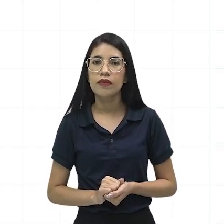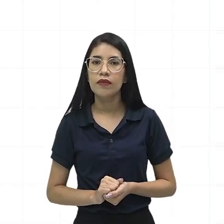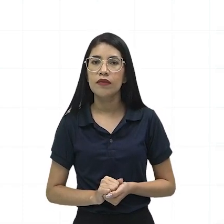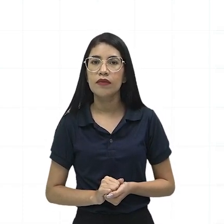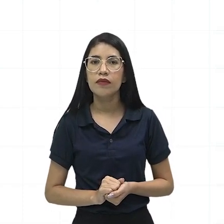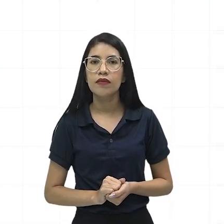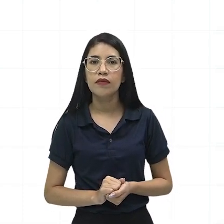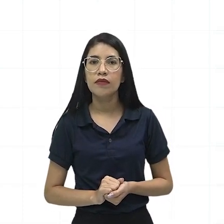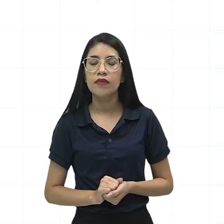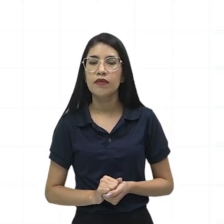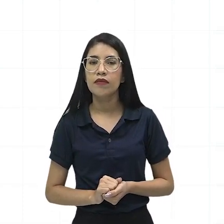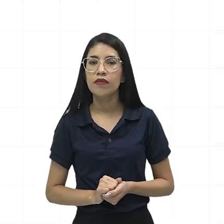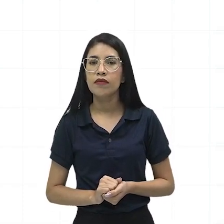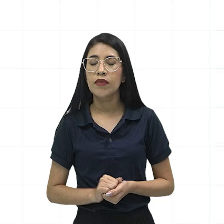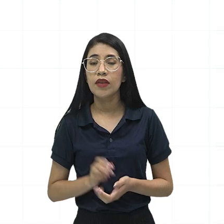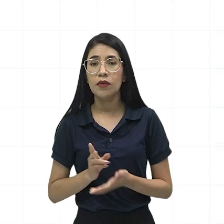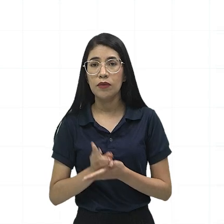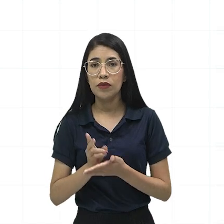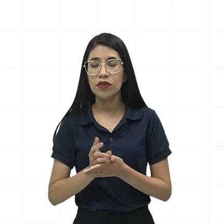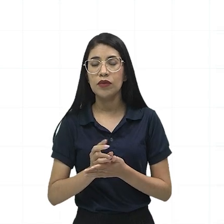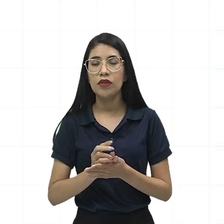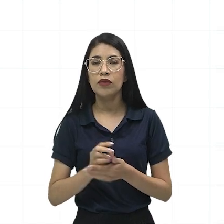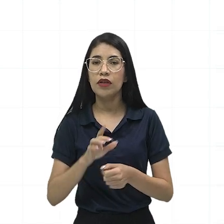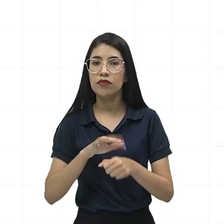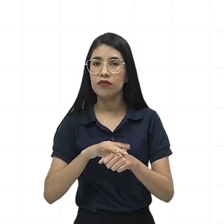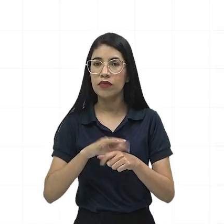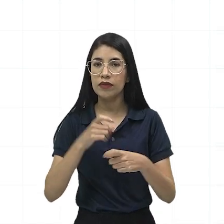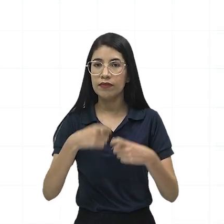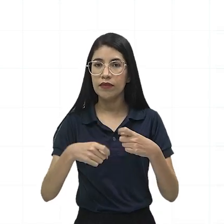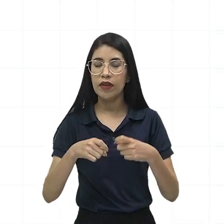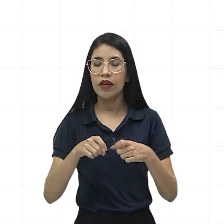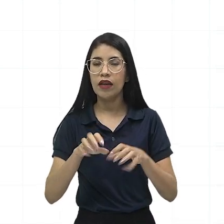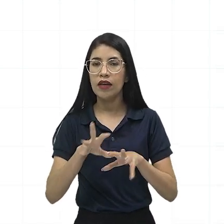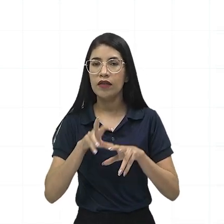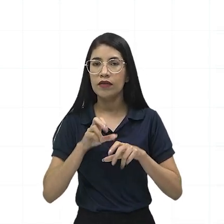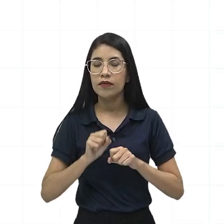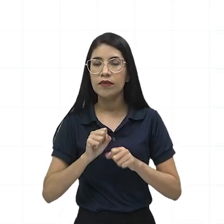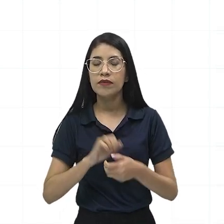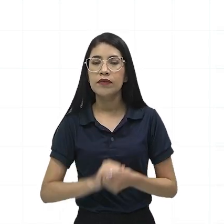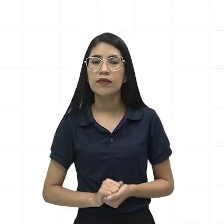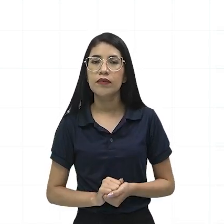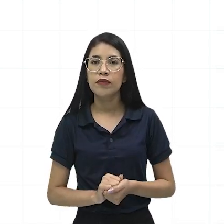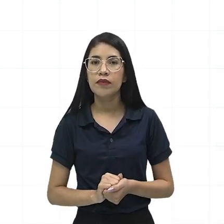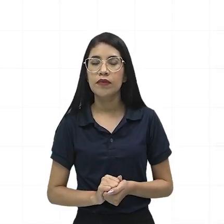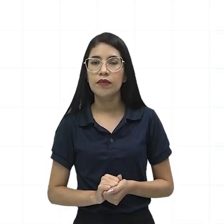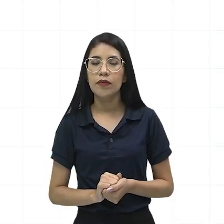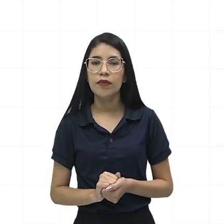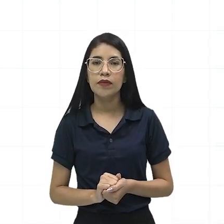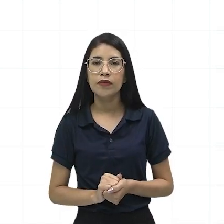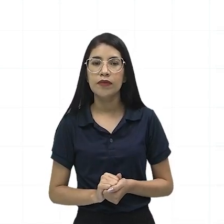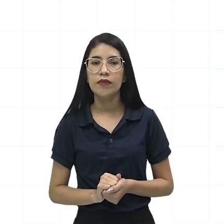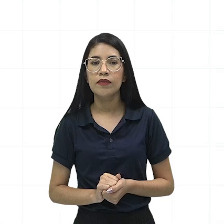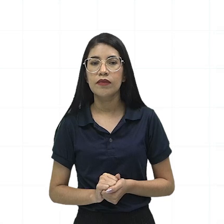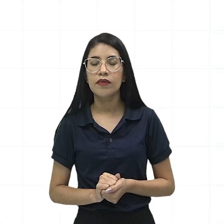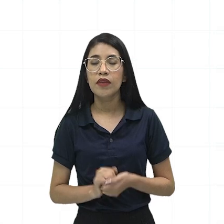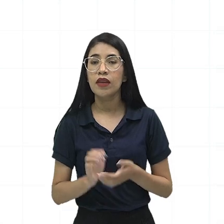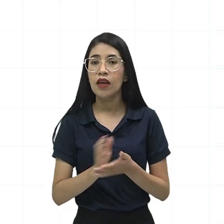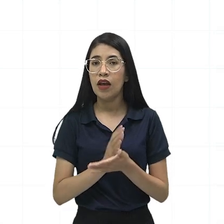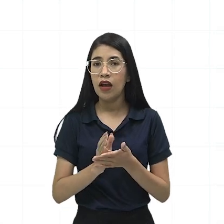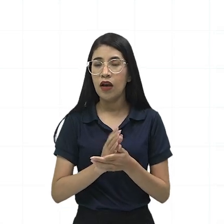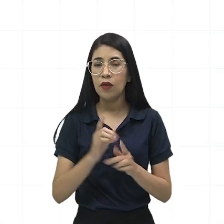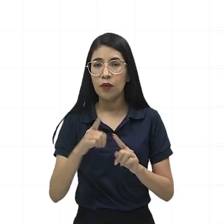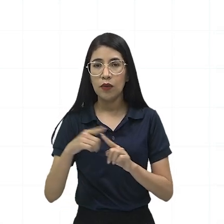as infecções sexualmente transmissíveis, já que a gente está tendo as noções gerais aí, conceitos, algumas podem